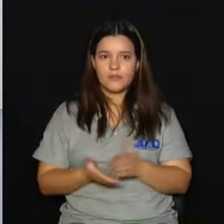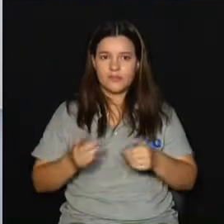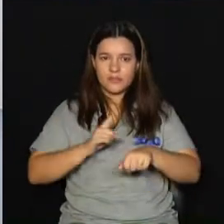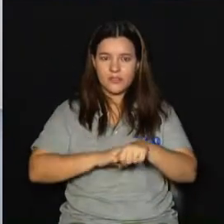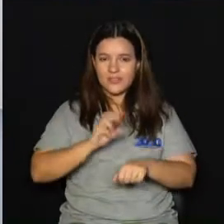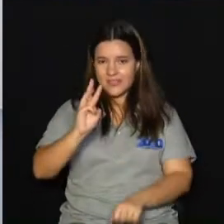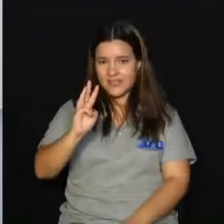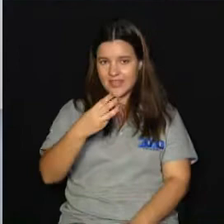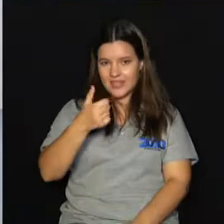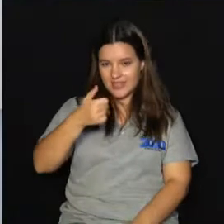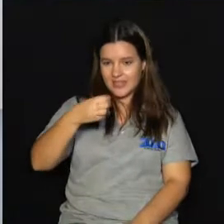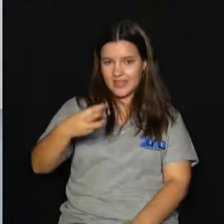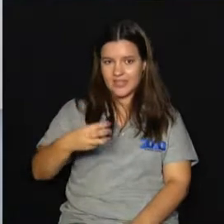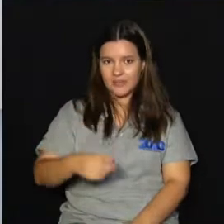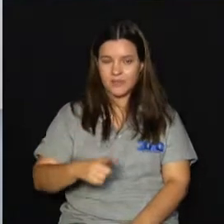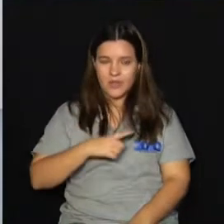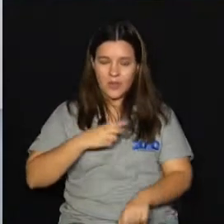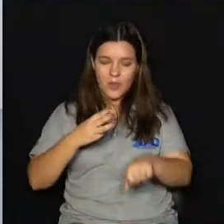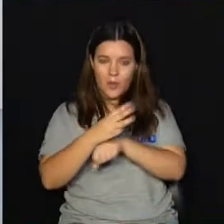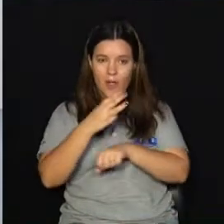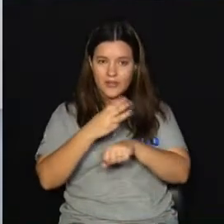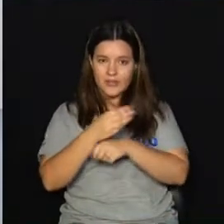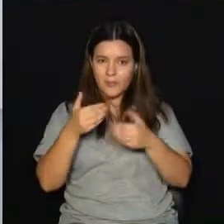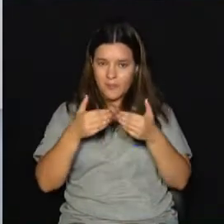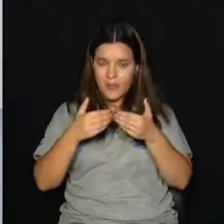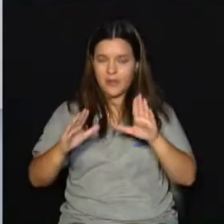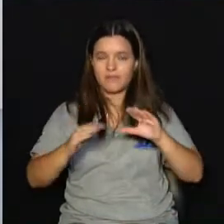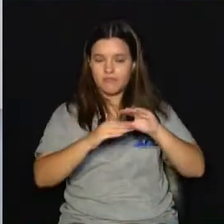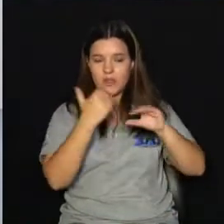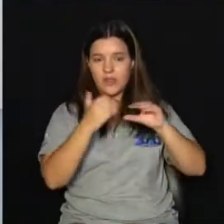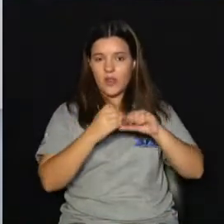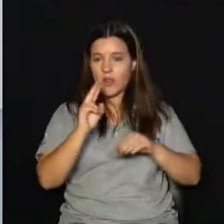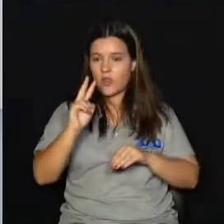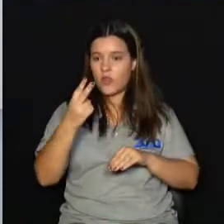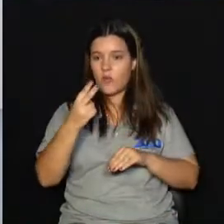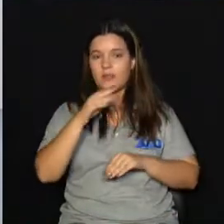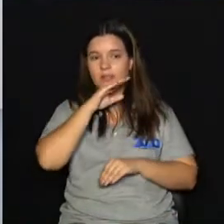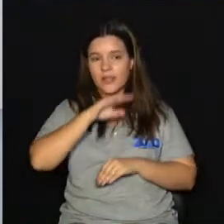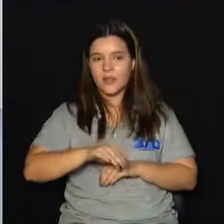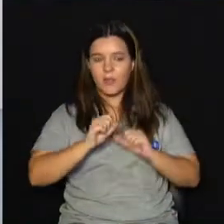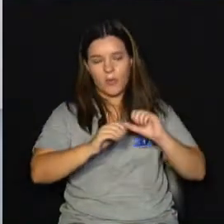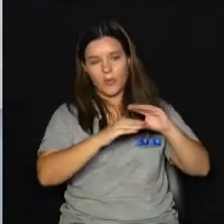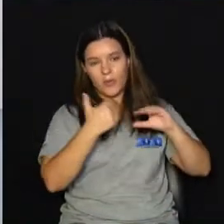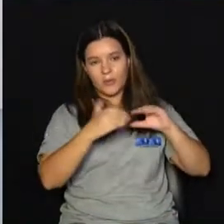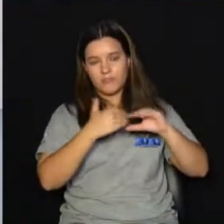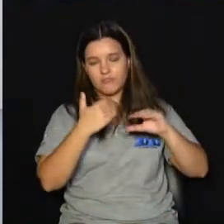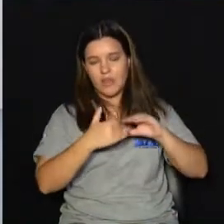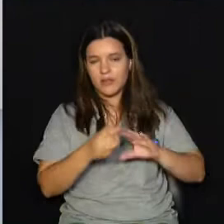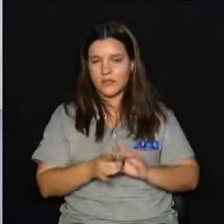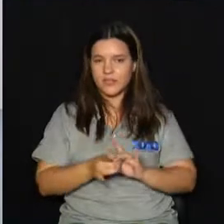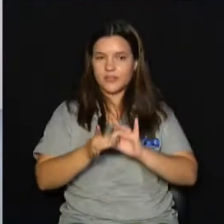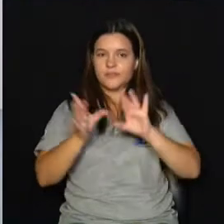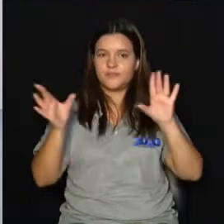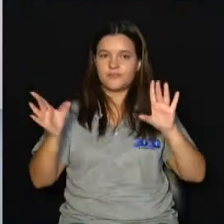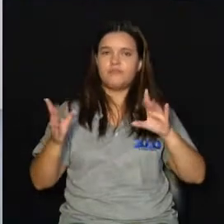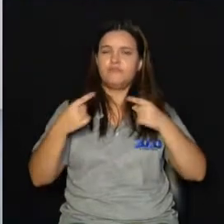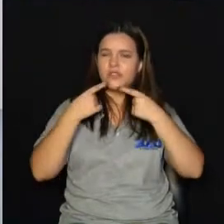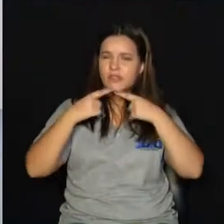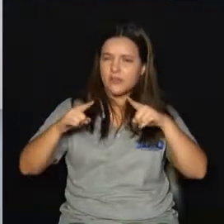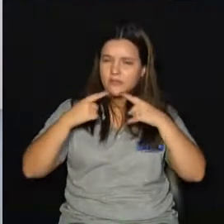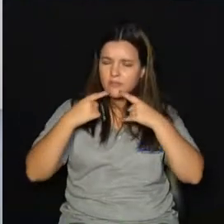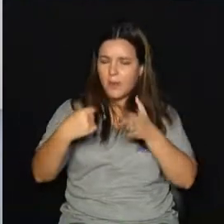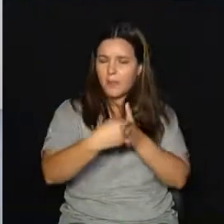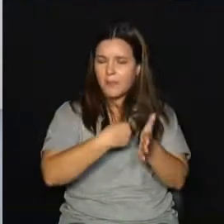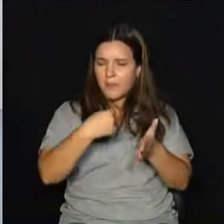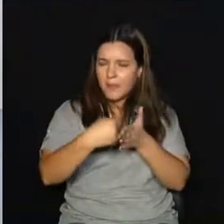16h13, lembrando que o nosso WhatsApp está aberto, o canal, desde as 14h, você pode enviar o seu questionamento, a sua mensagem, o